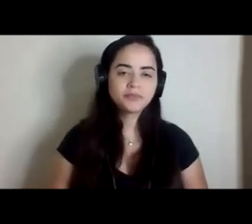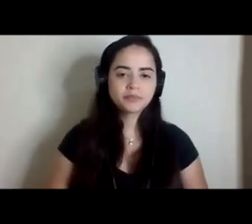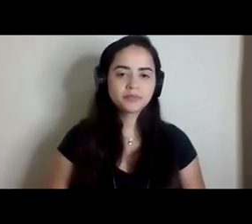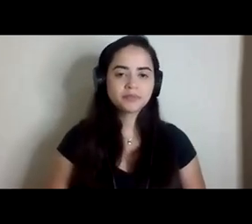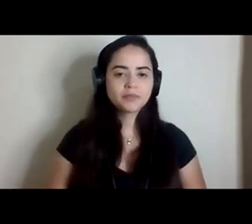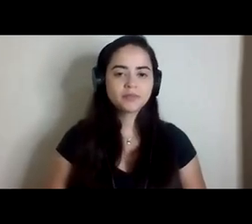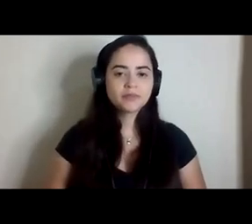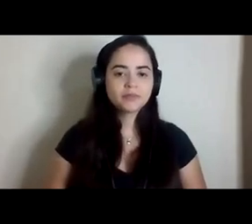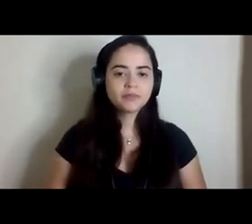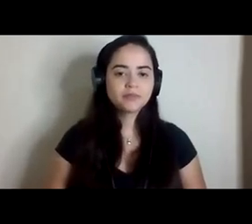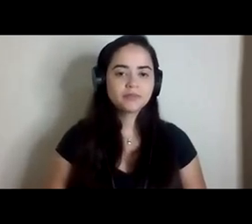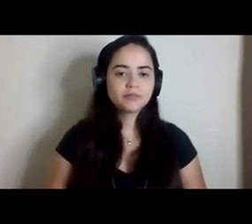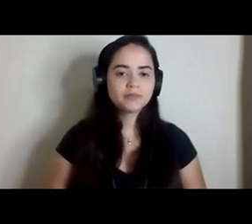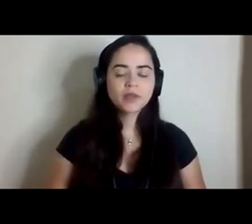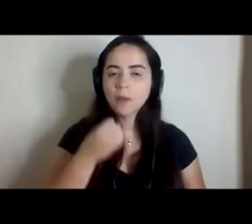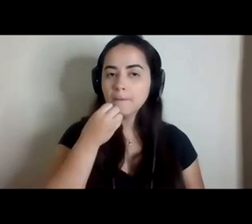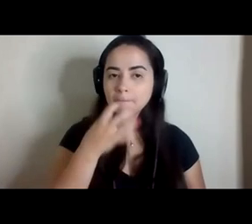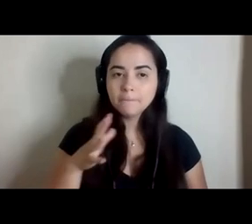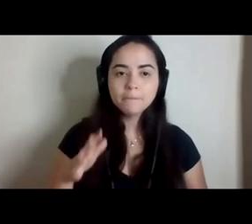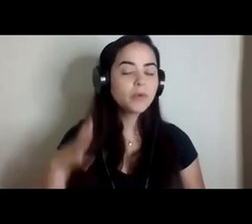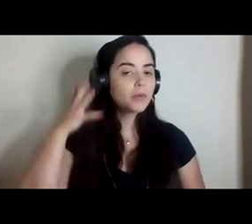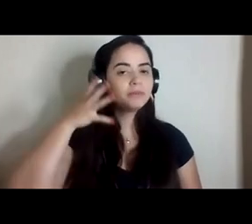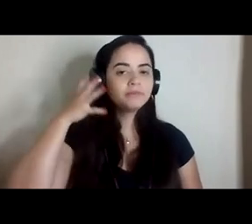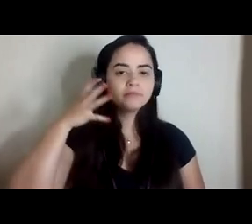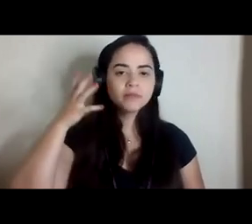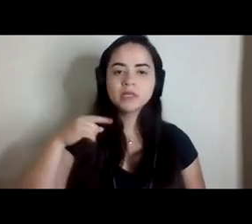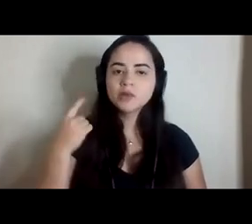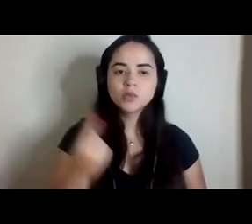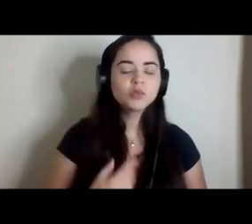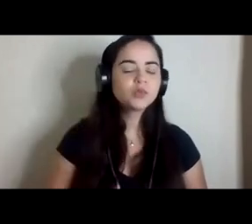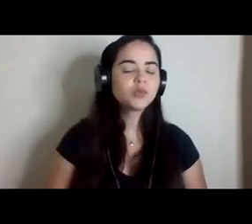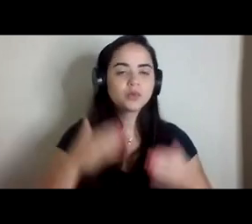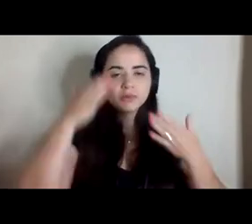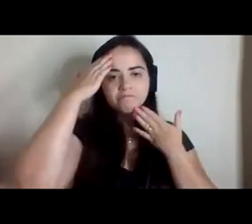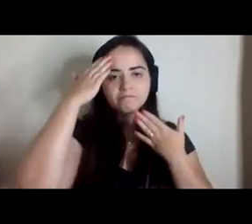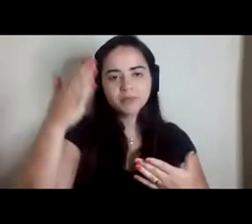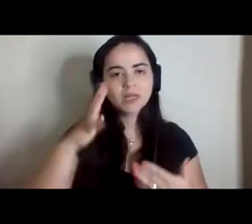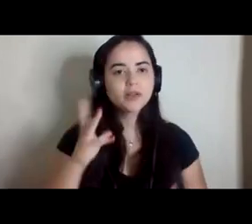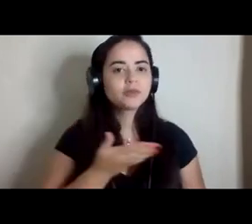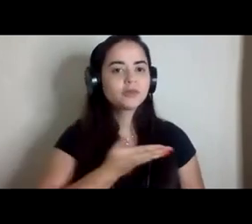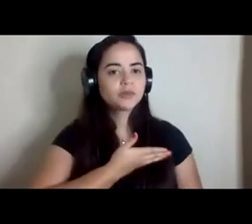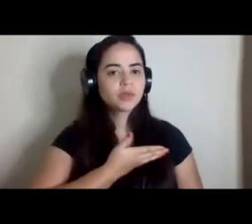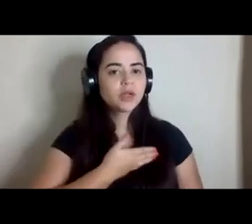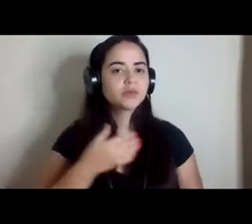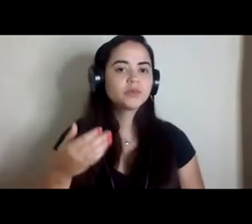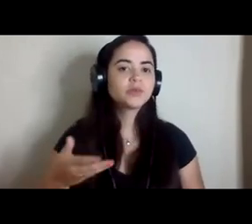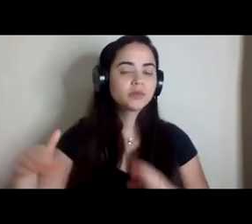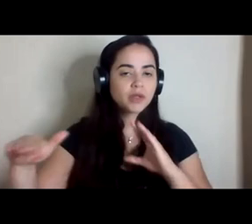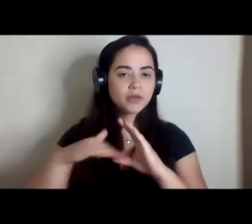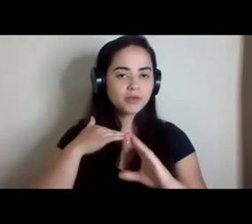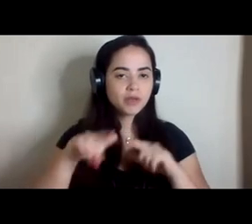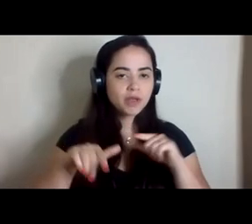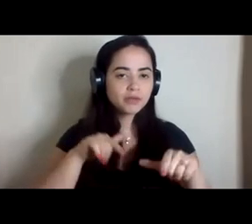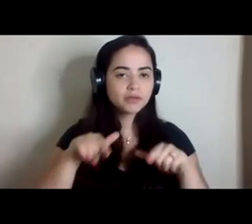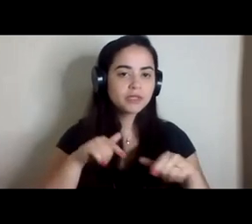desejo um bom evento a todos. Agradeço a todos os alunos aí que contribuíram mandando seus trabalhos, divulgando